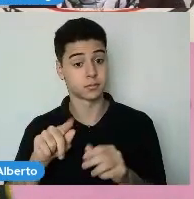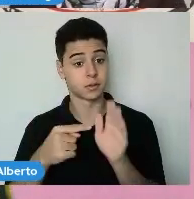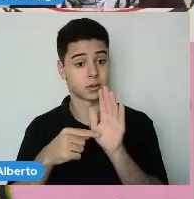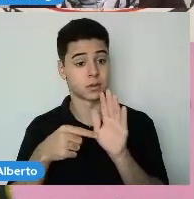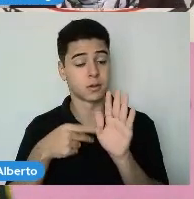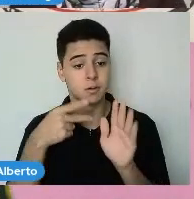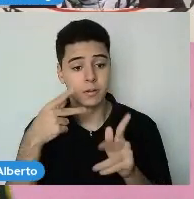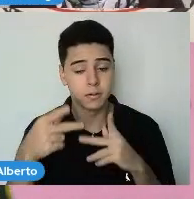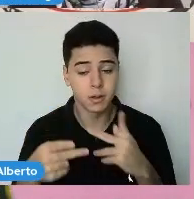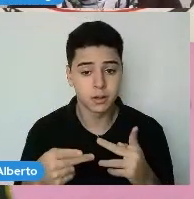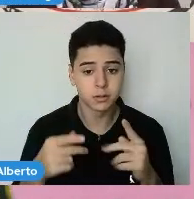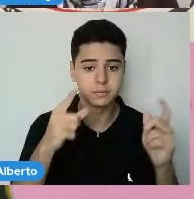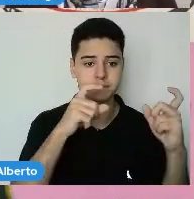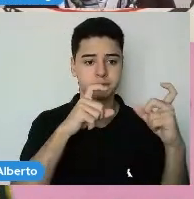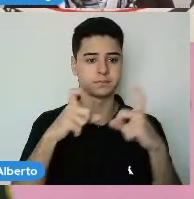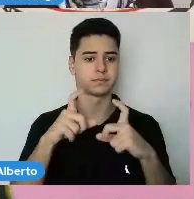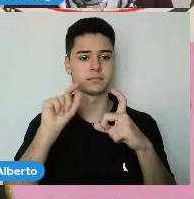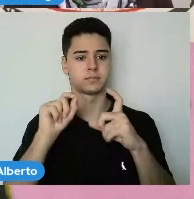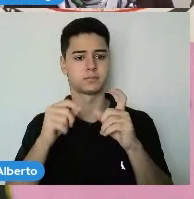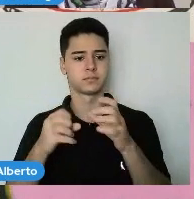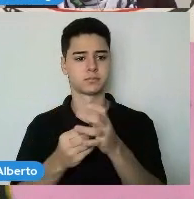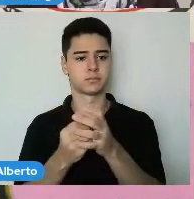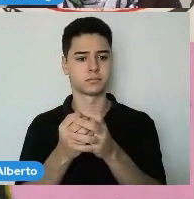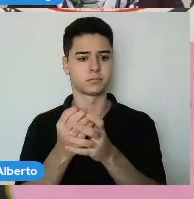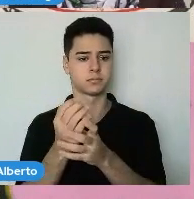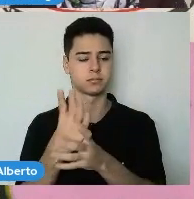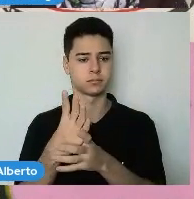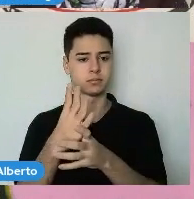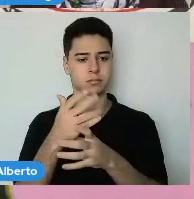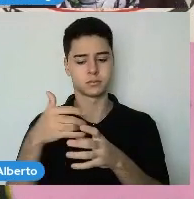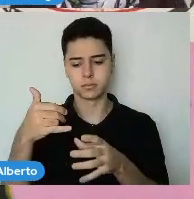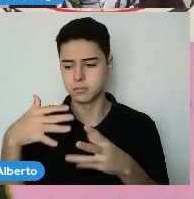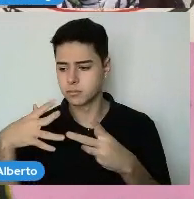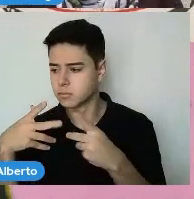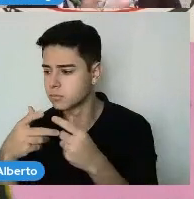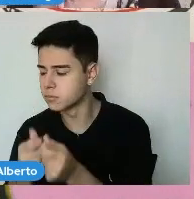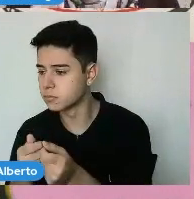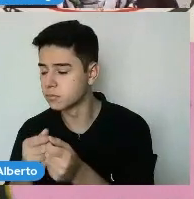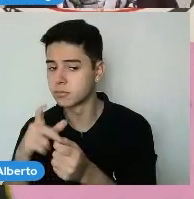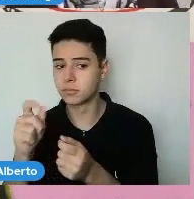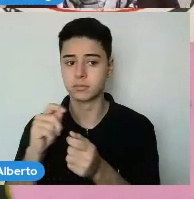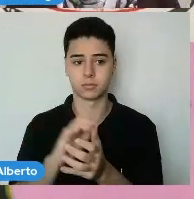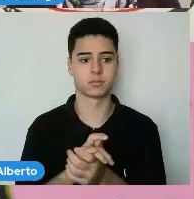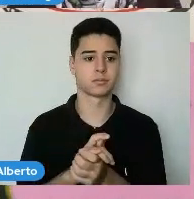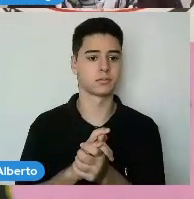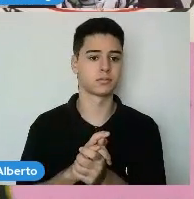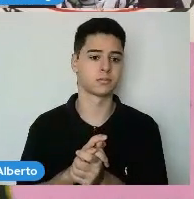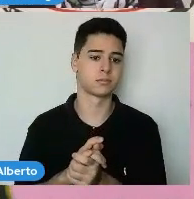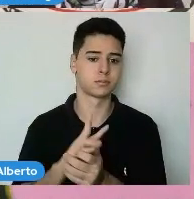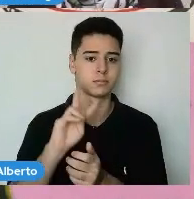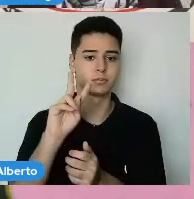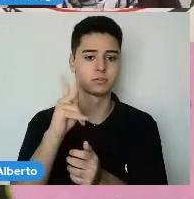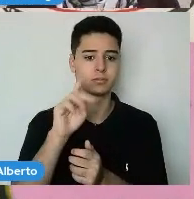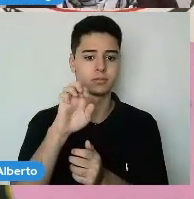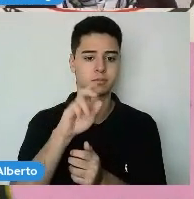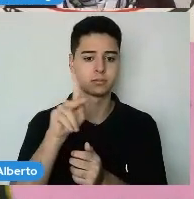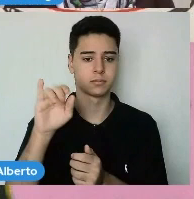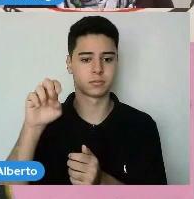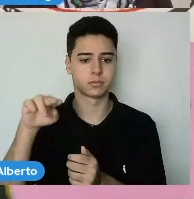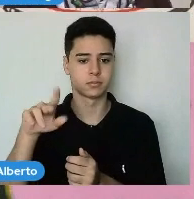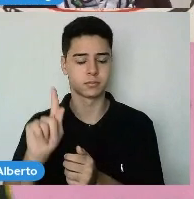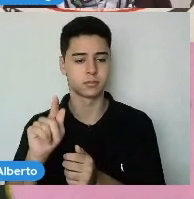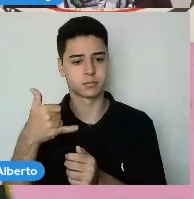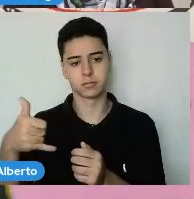foto é Hacking for Mobile Telephones. Hacking para celulares, né? Para